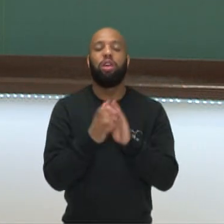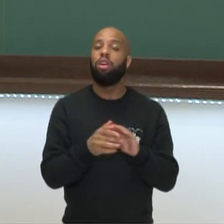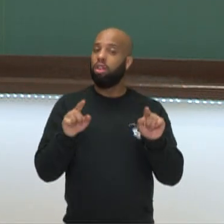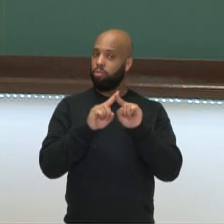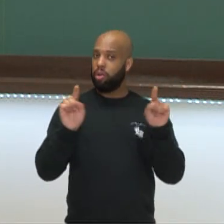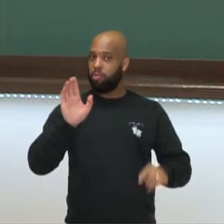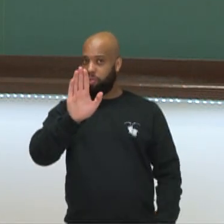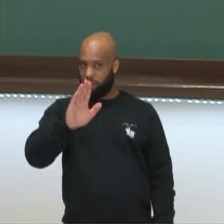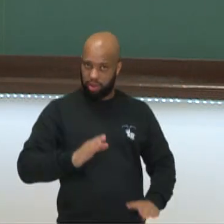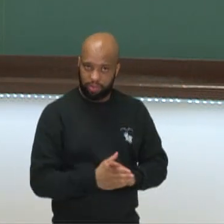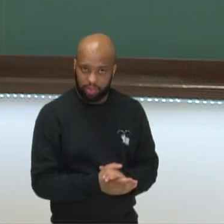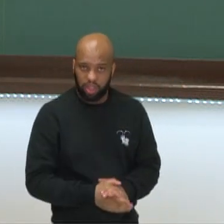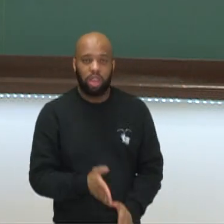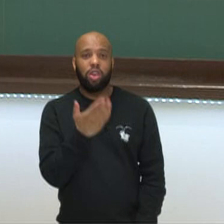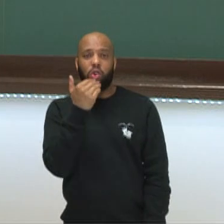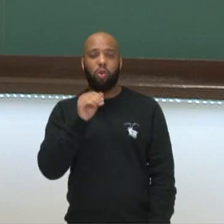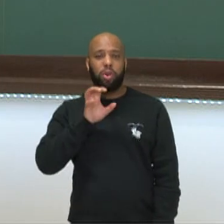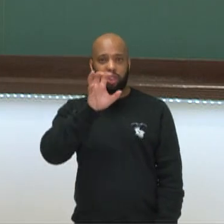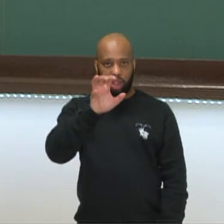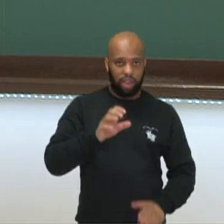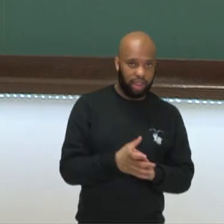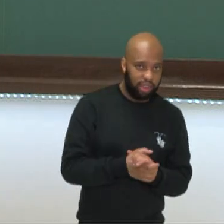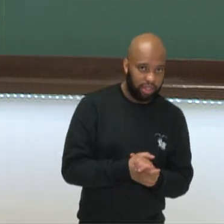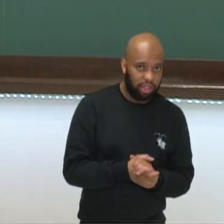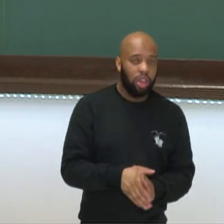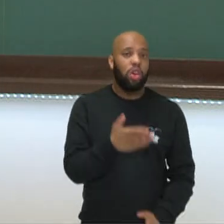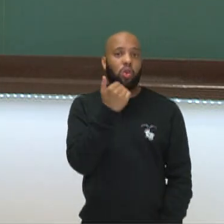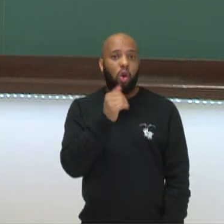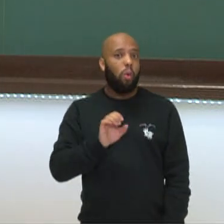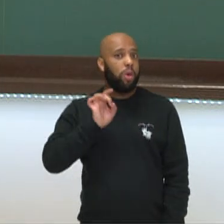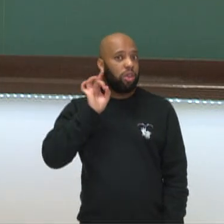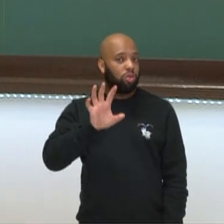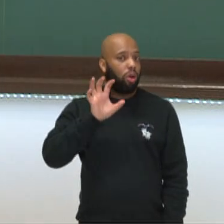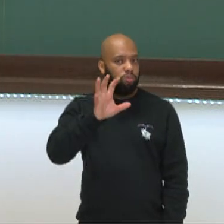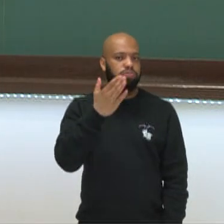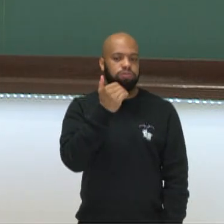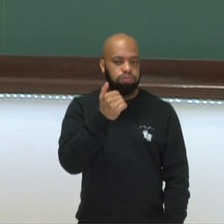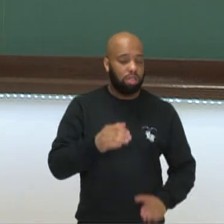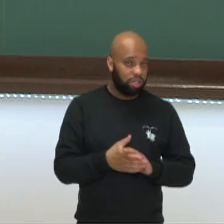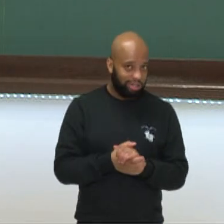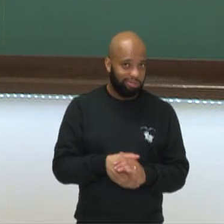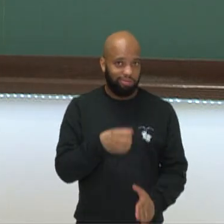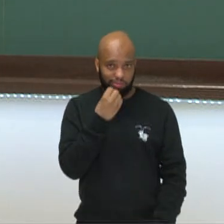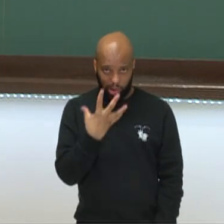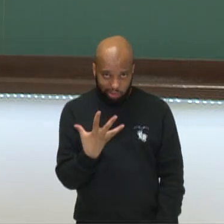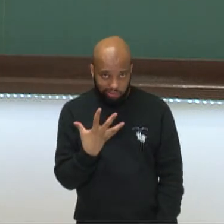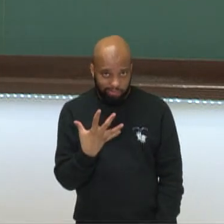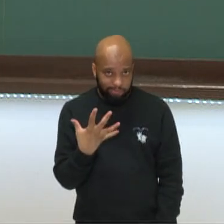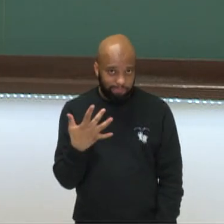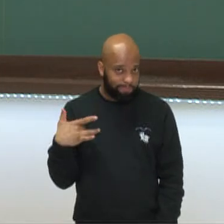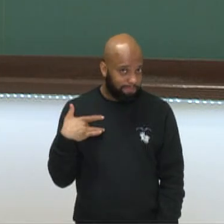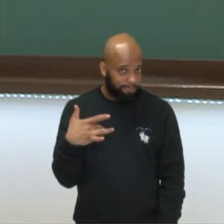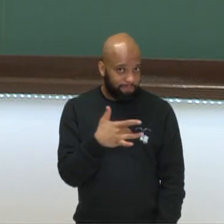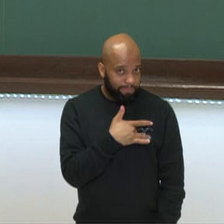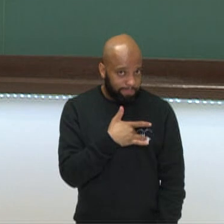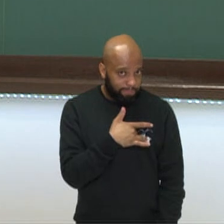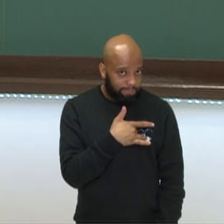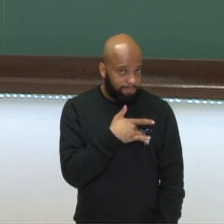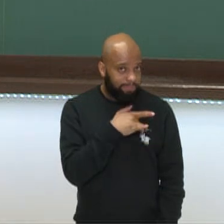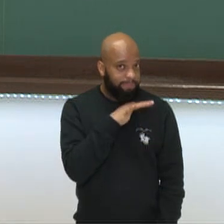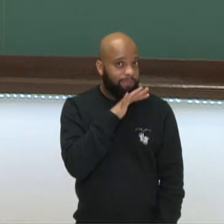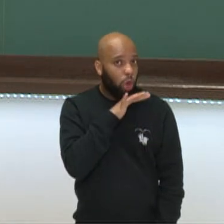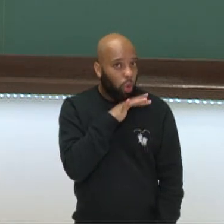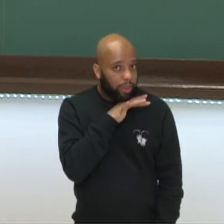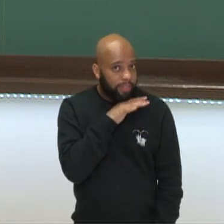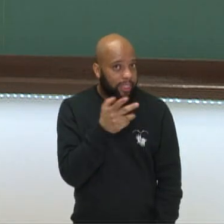será que esses alimentos, uma dieta à base desses alimentos, é algo bom, algo ruim,